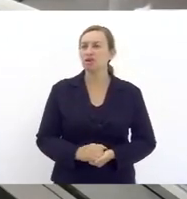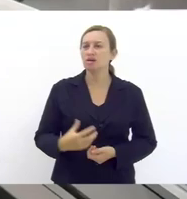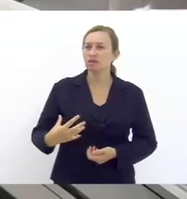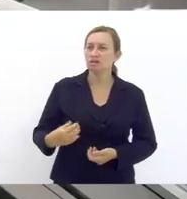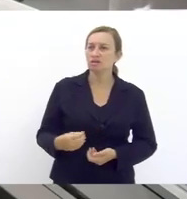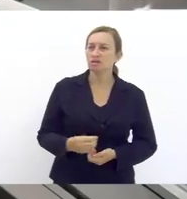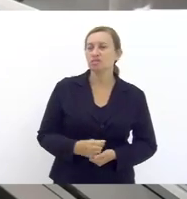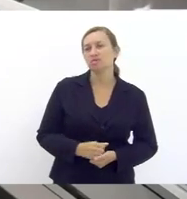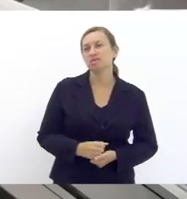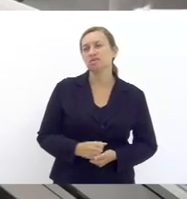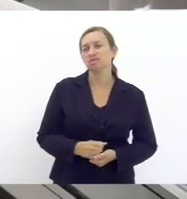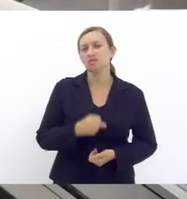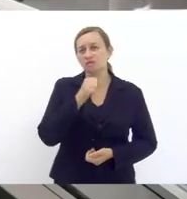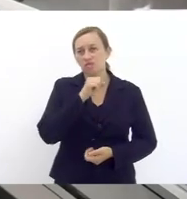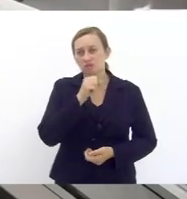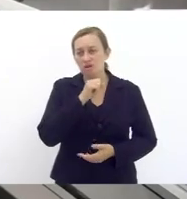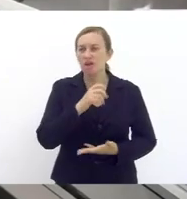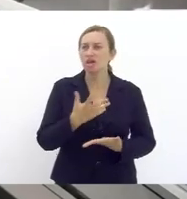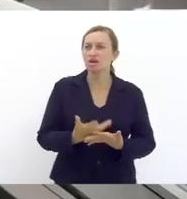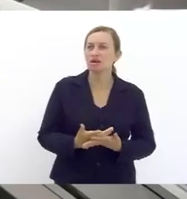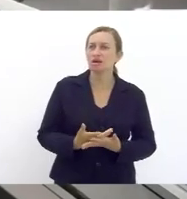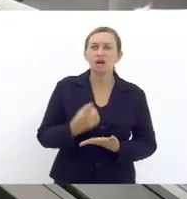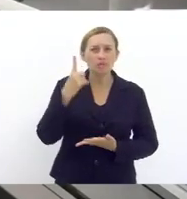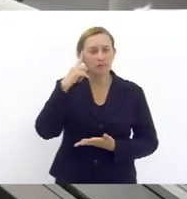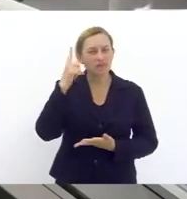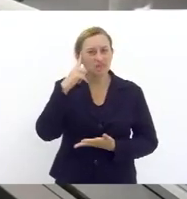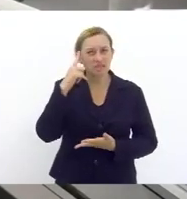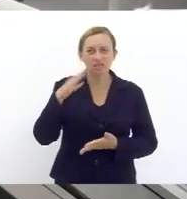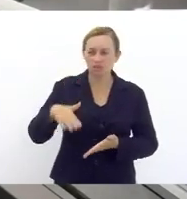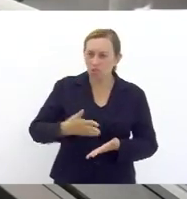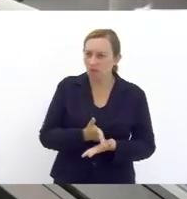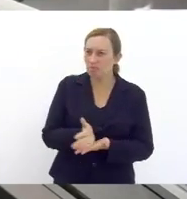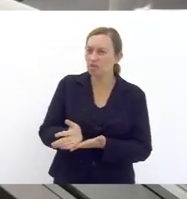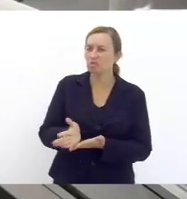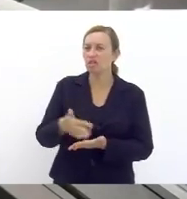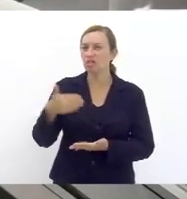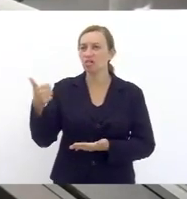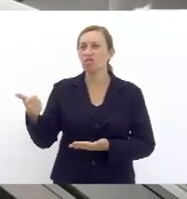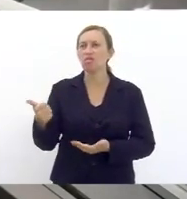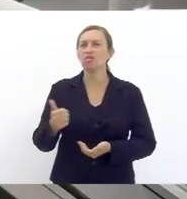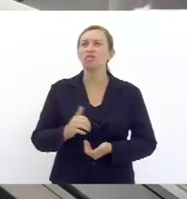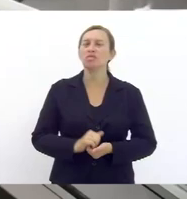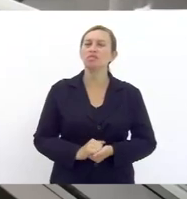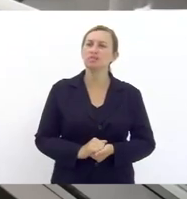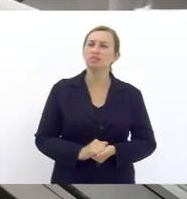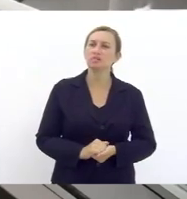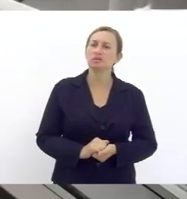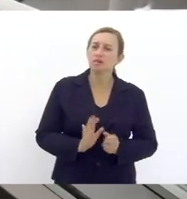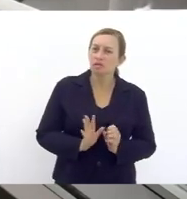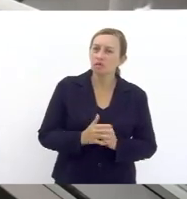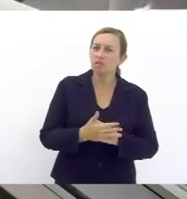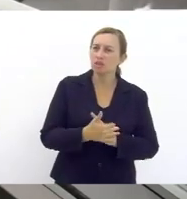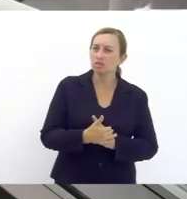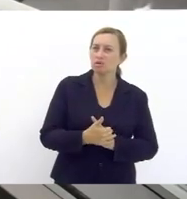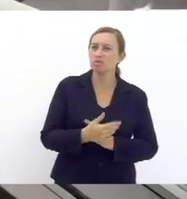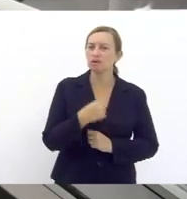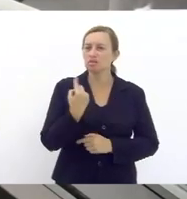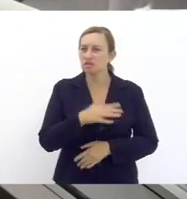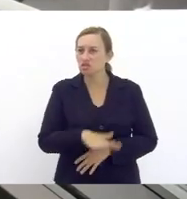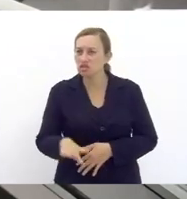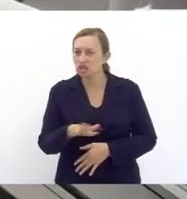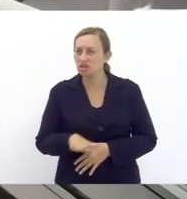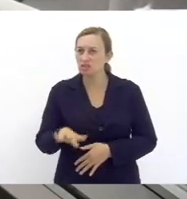então a gente está pensando em tomar um rumo mais acolhedor para as nossas crianças